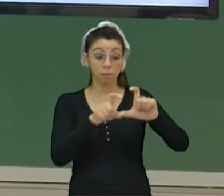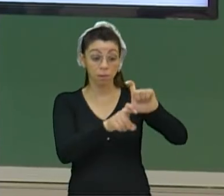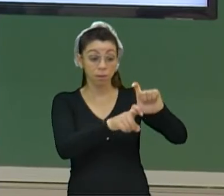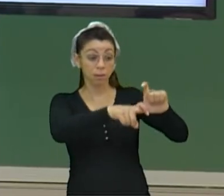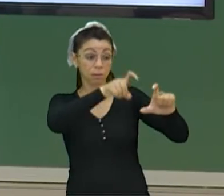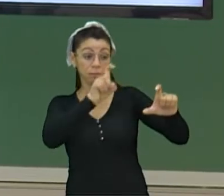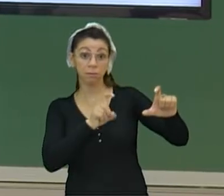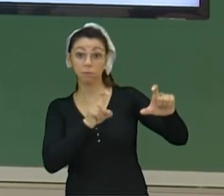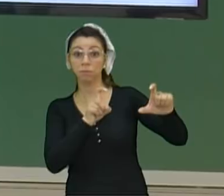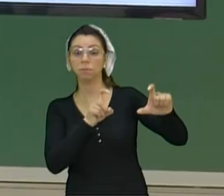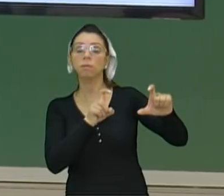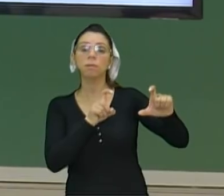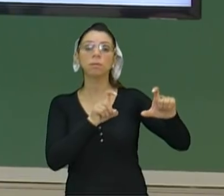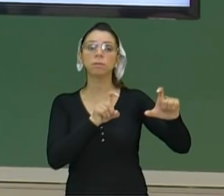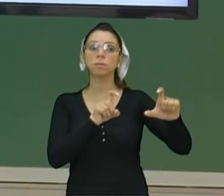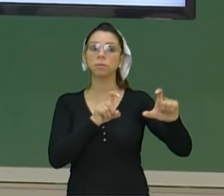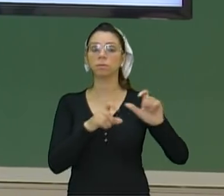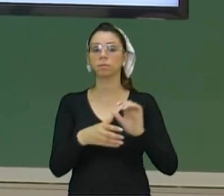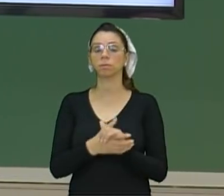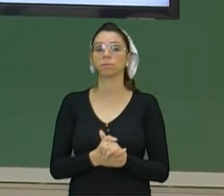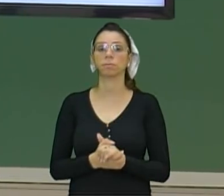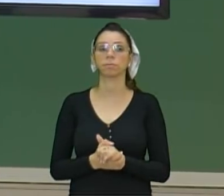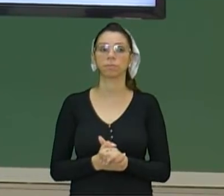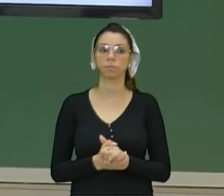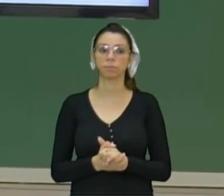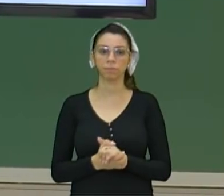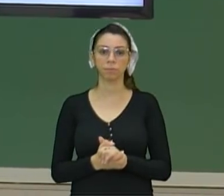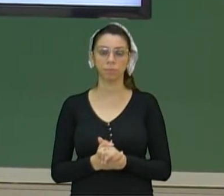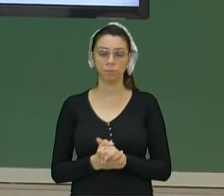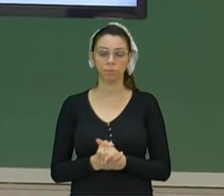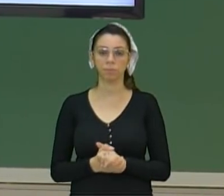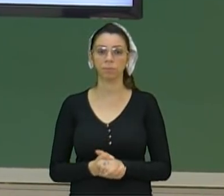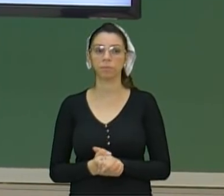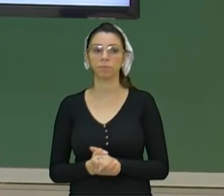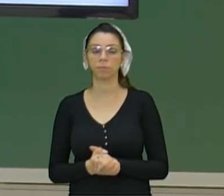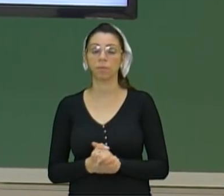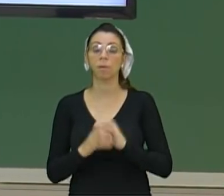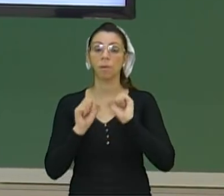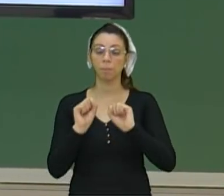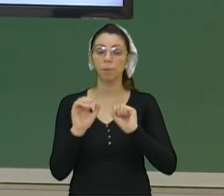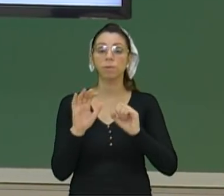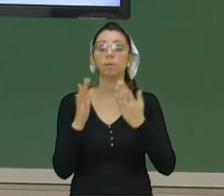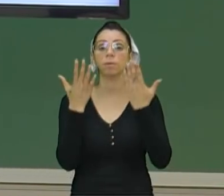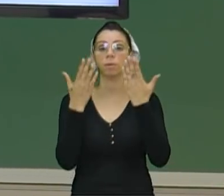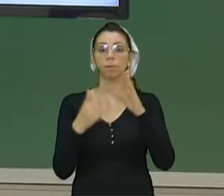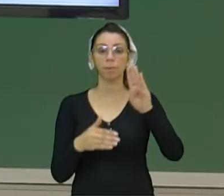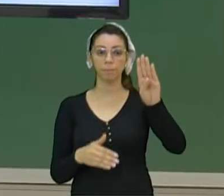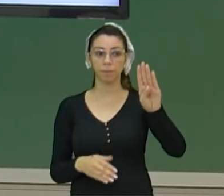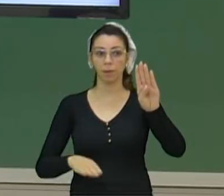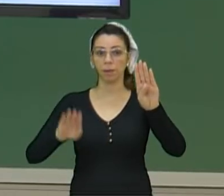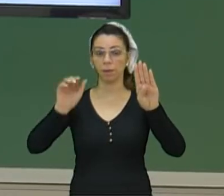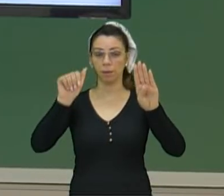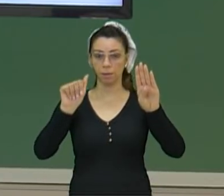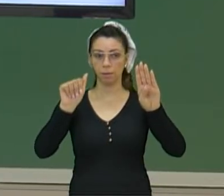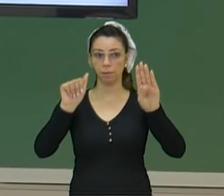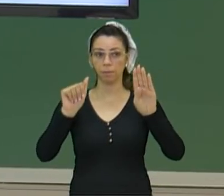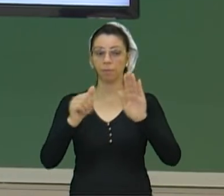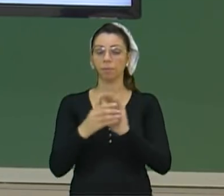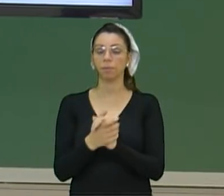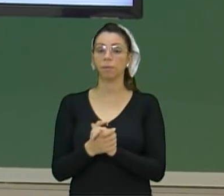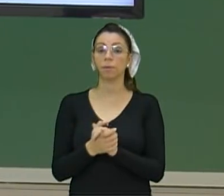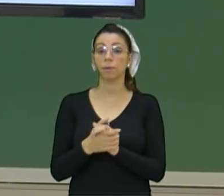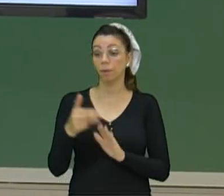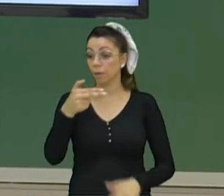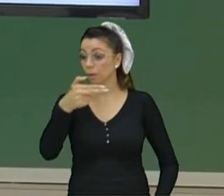independentes, certo? O que nós temos? Nós temos lá, olha lá, a probabilidade de ocorrer B, dado que ocorreu A, é igual